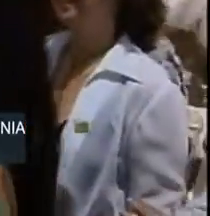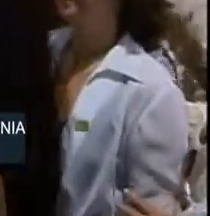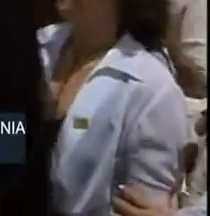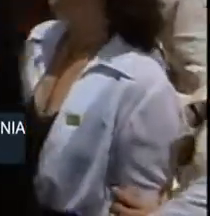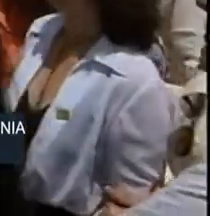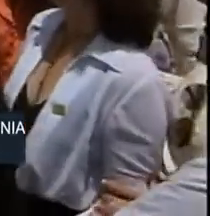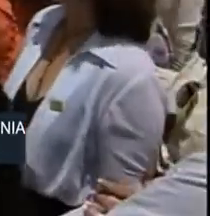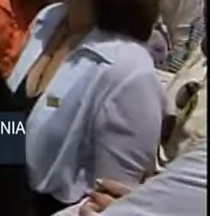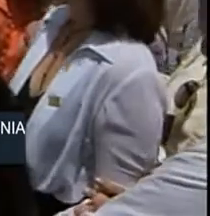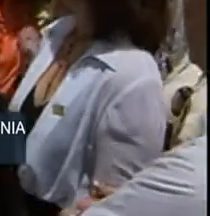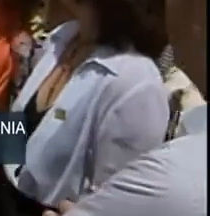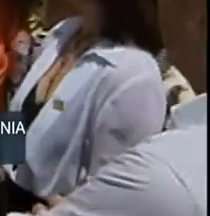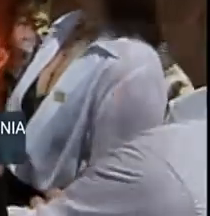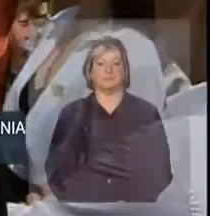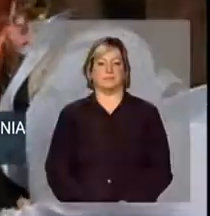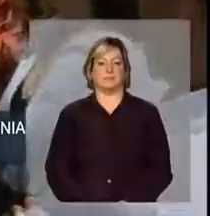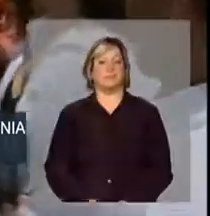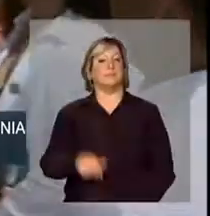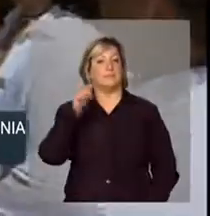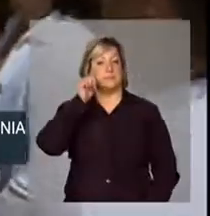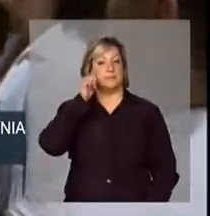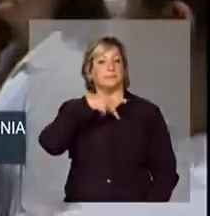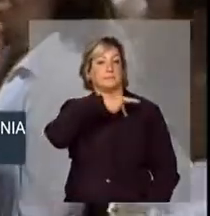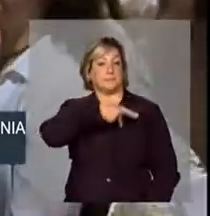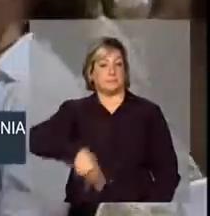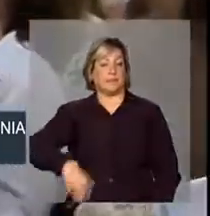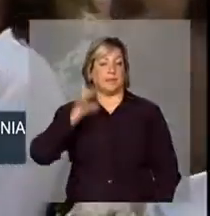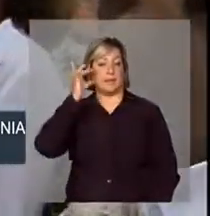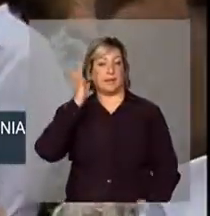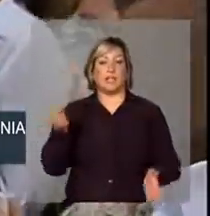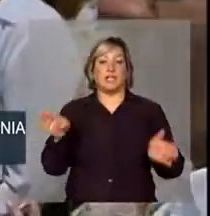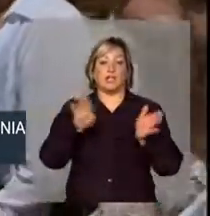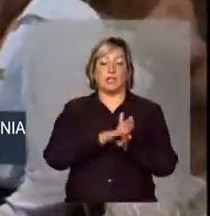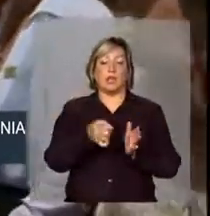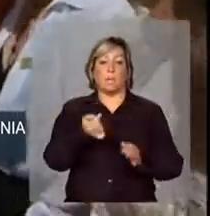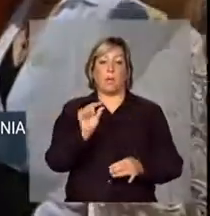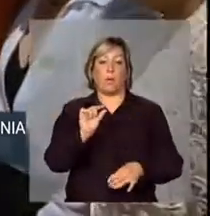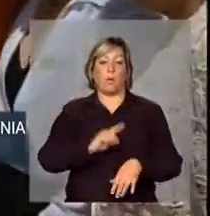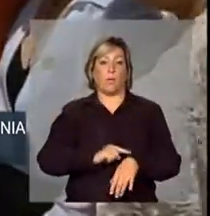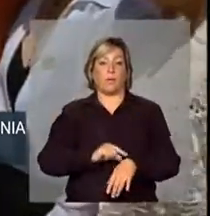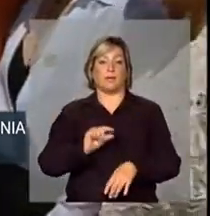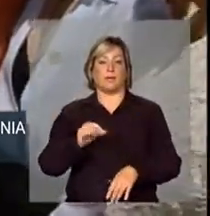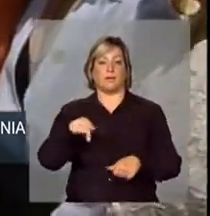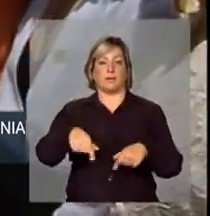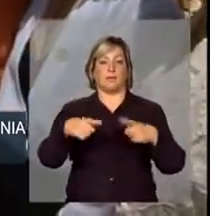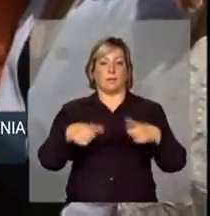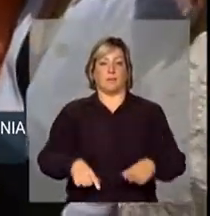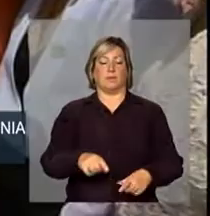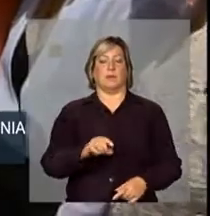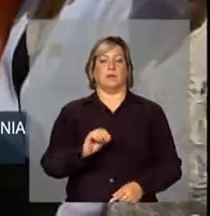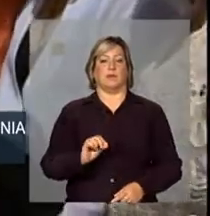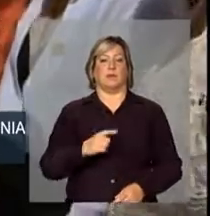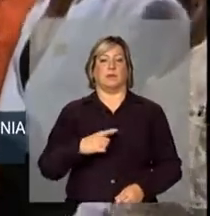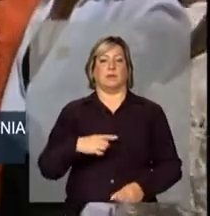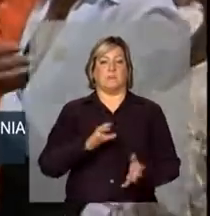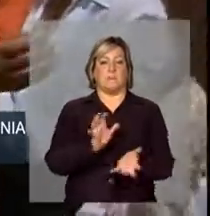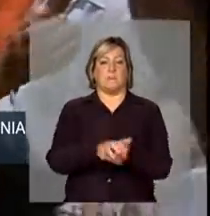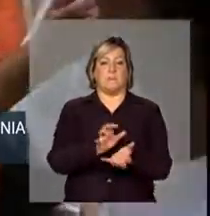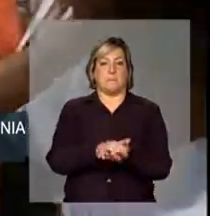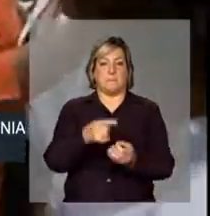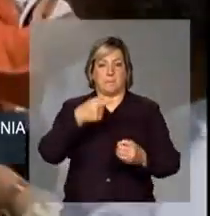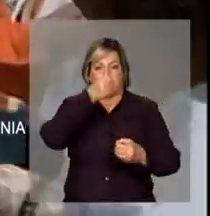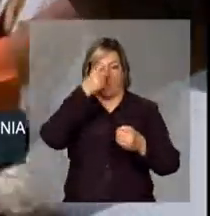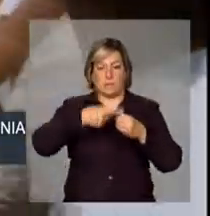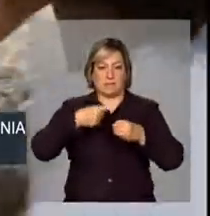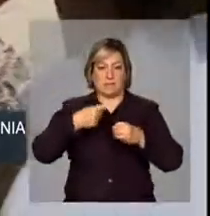anejos a presidenta Dima russef Chegou há pouco ao município de Serra Talhada no sertão Pernambucano